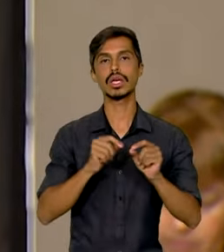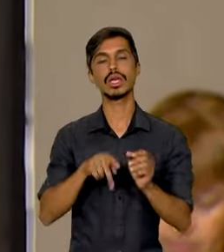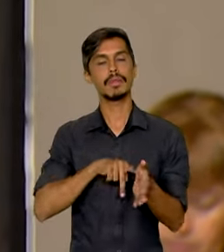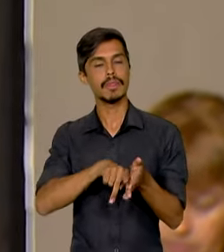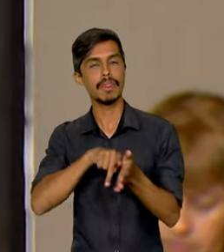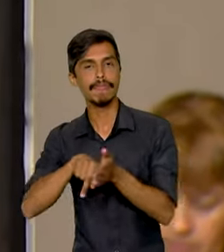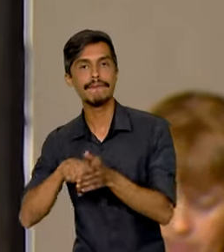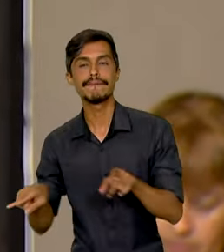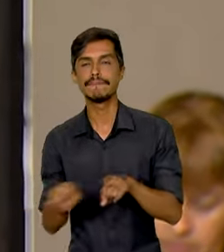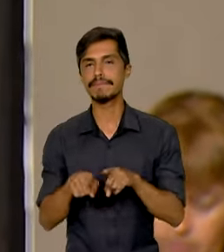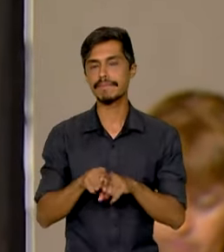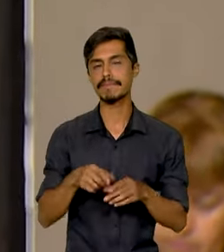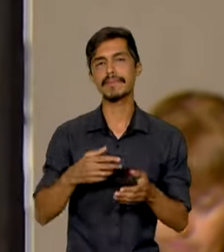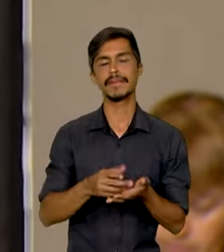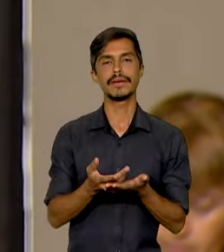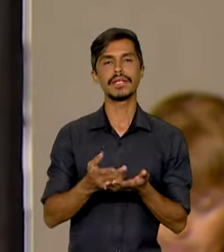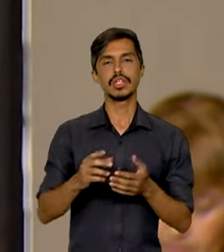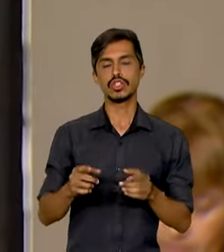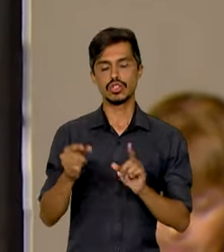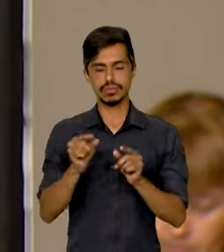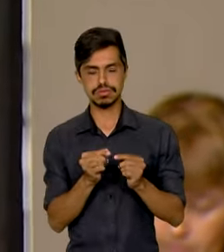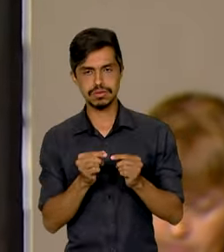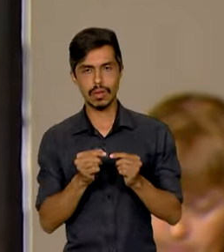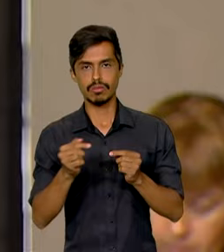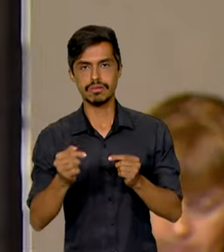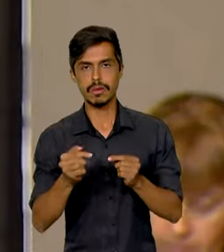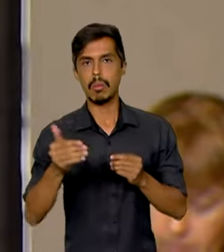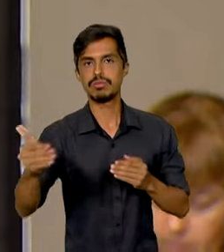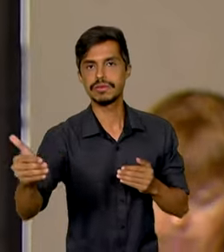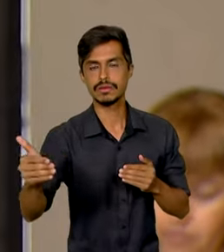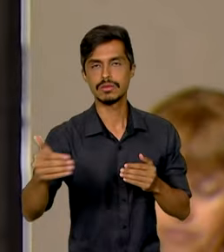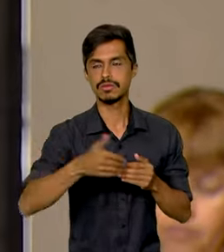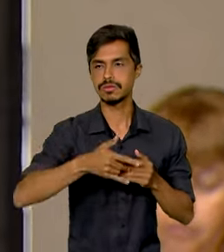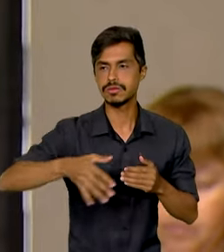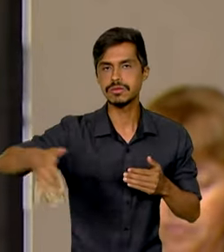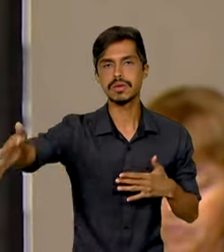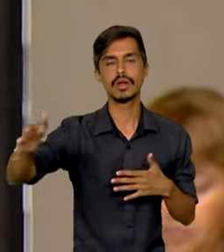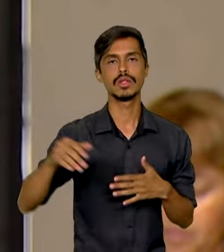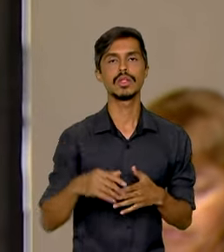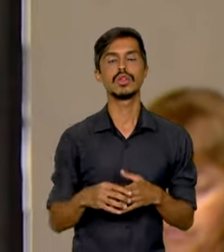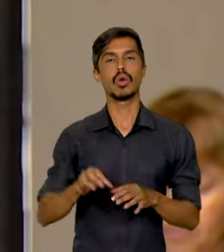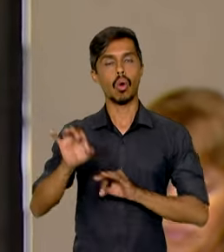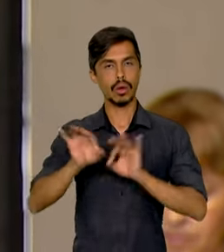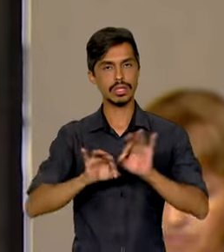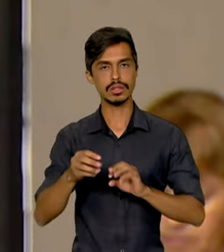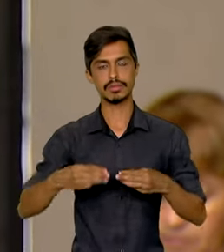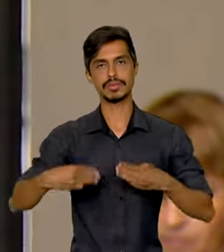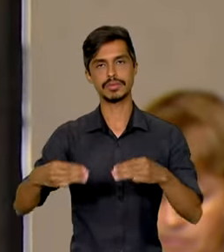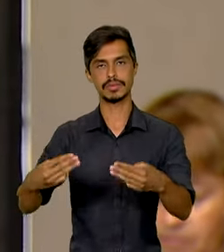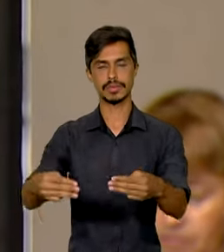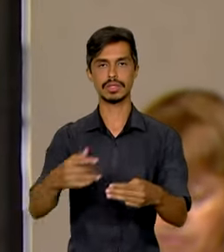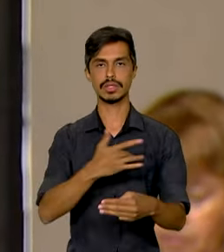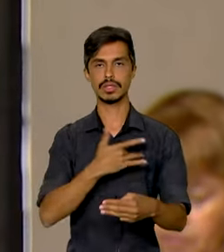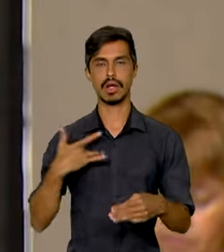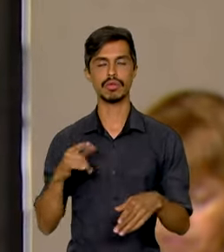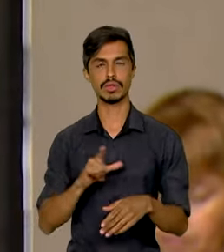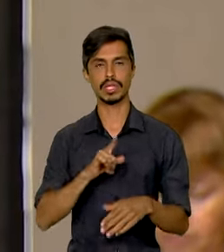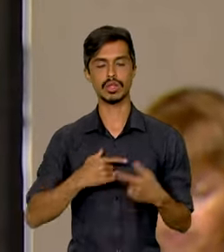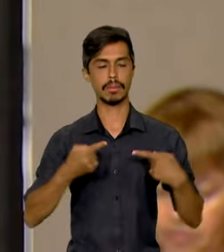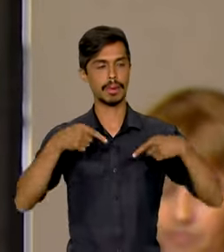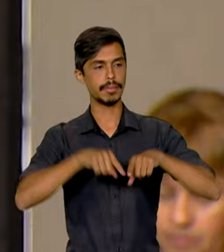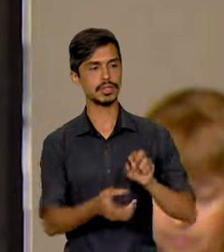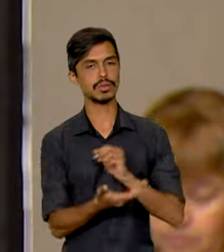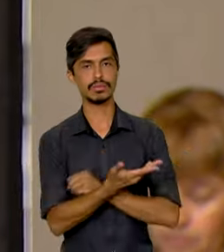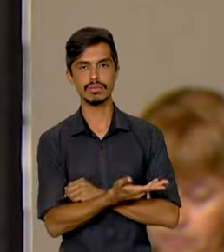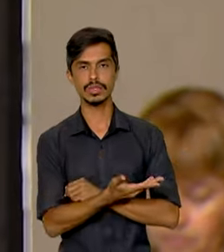pesquisa e informação de curto, médio e longo prazos, coordenadas pelo Ministério da Saúde, por meio de uma parceria